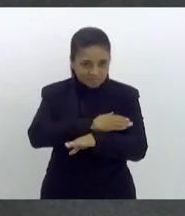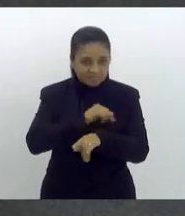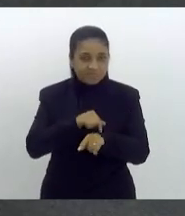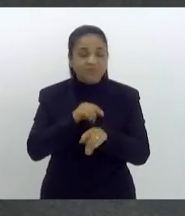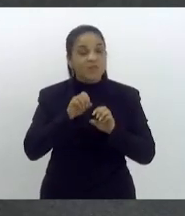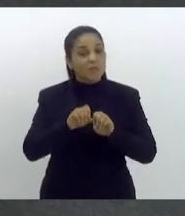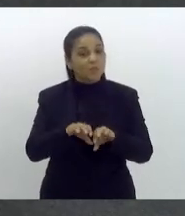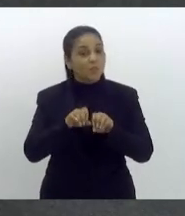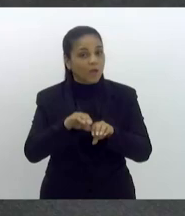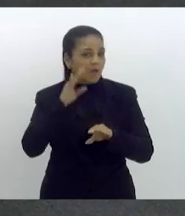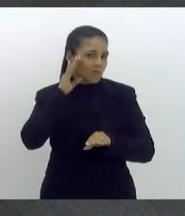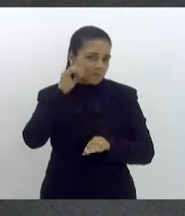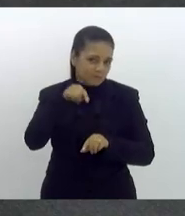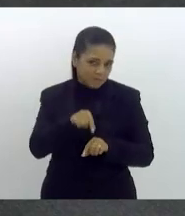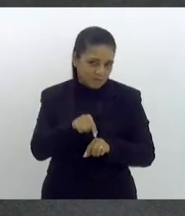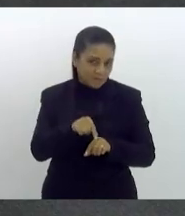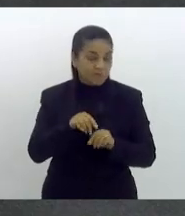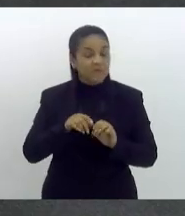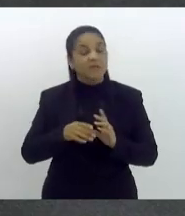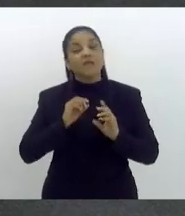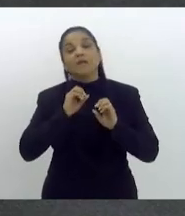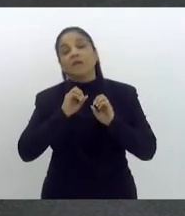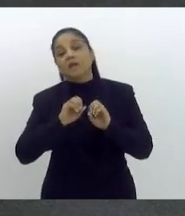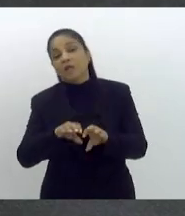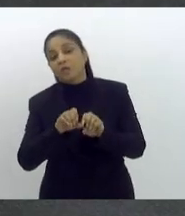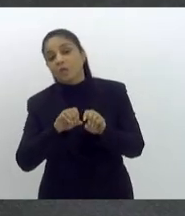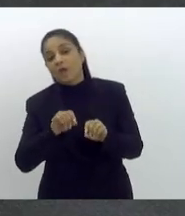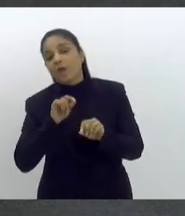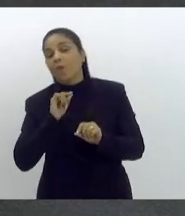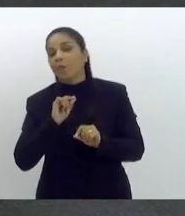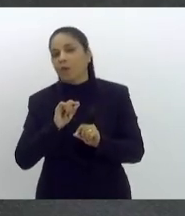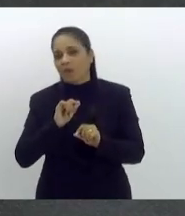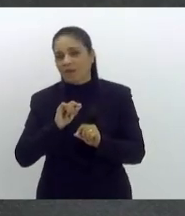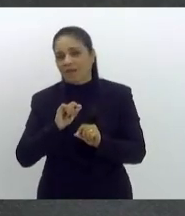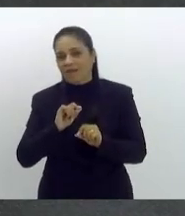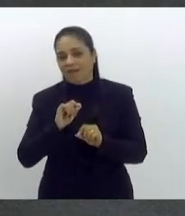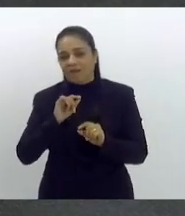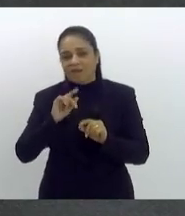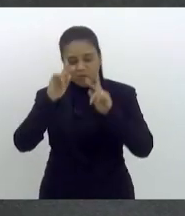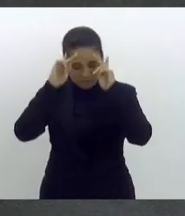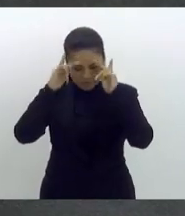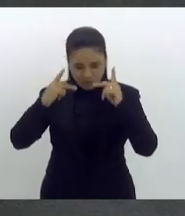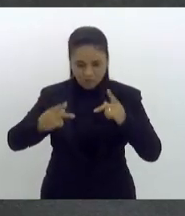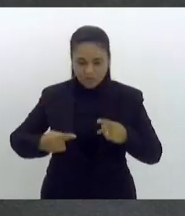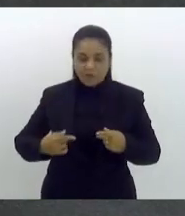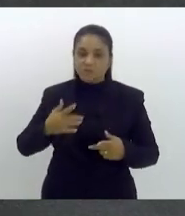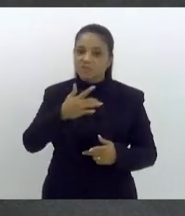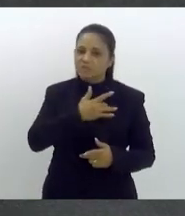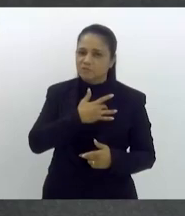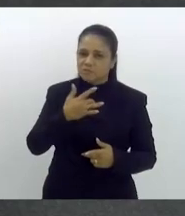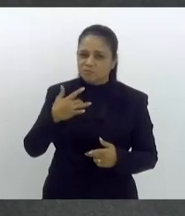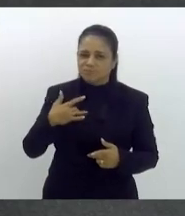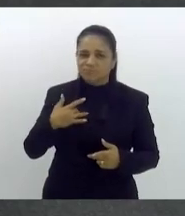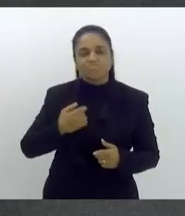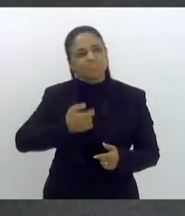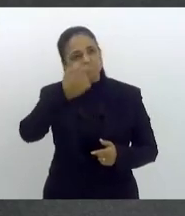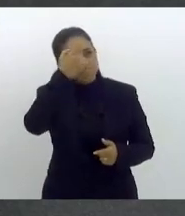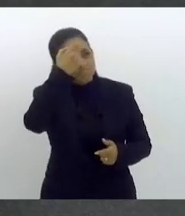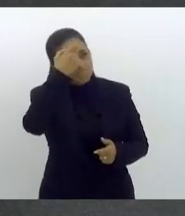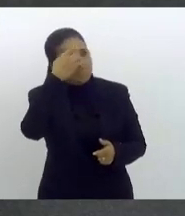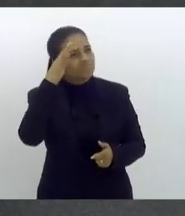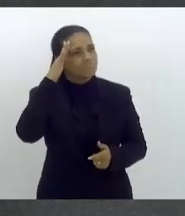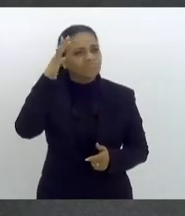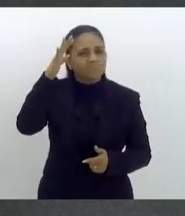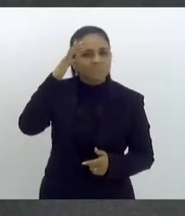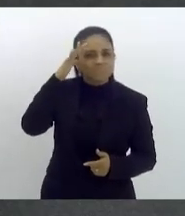educar e educar exatamente para gente ter um ser humano saudável que consiga refletir que consiga